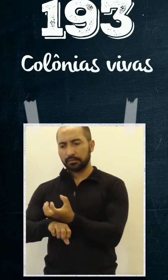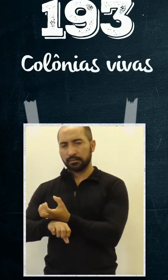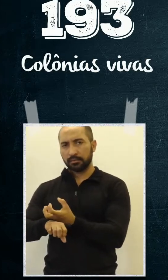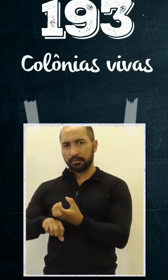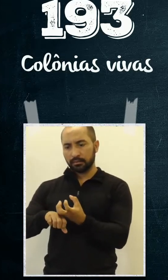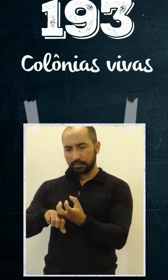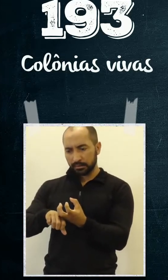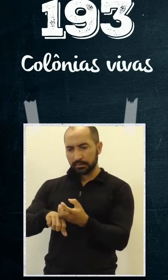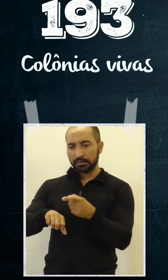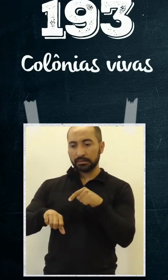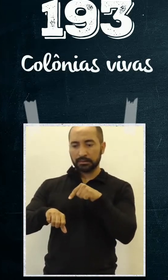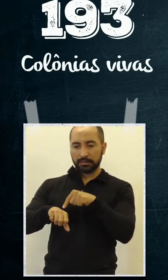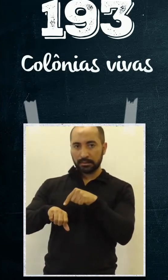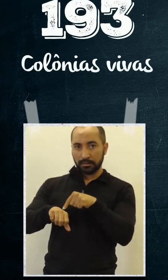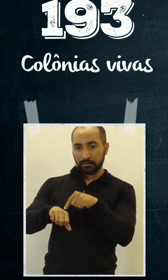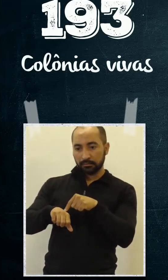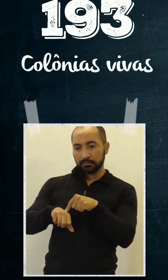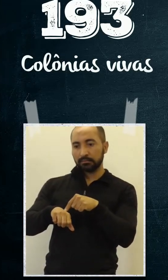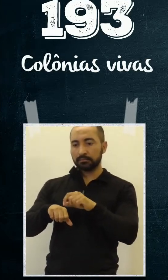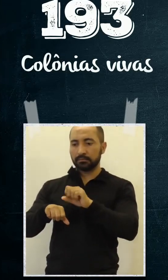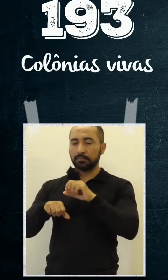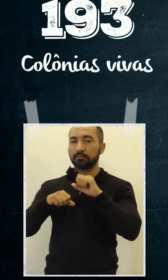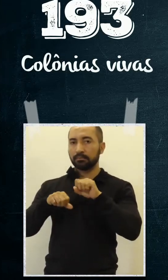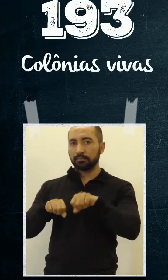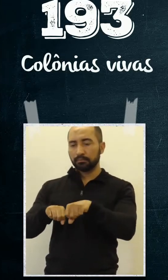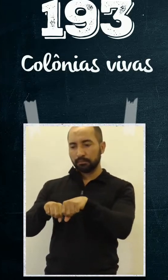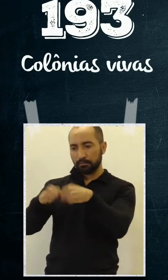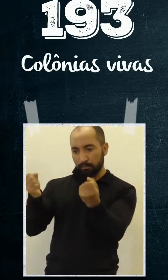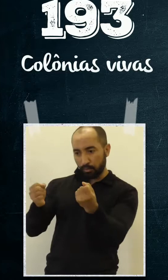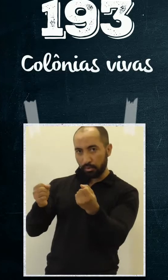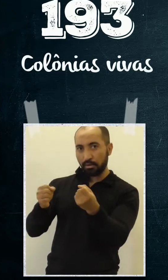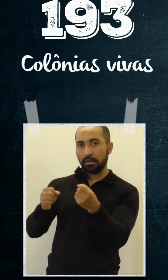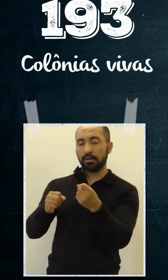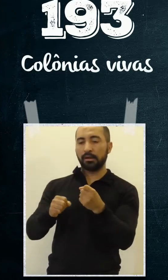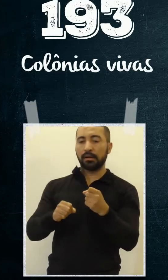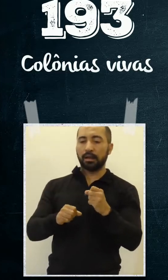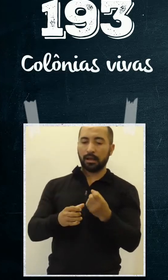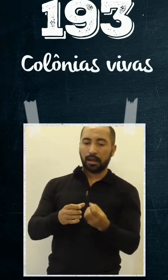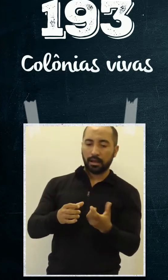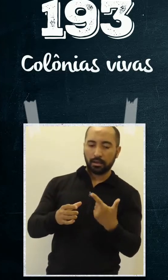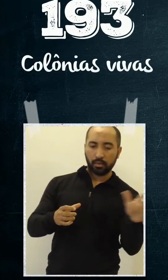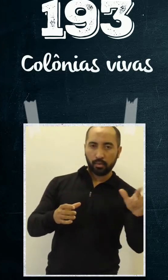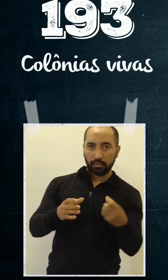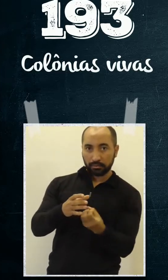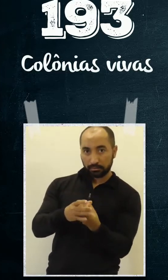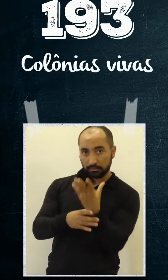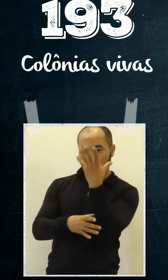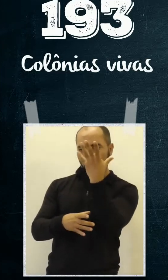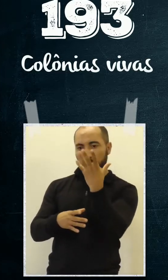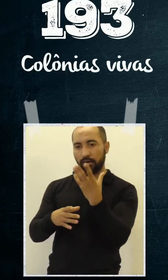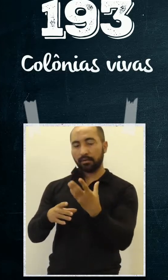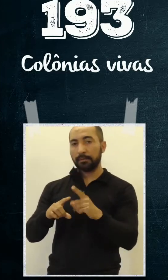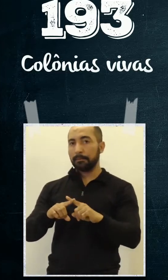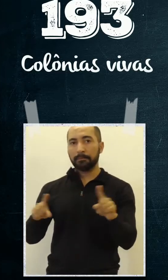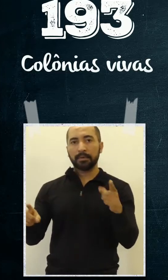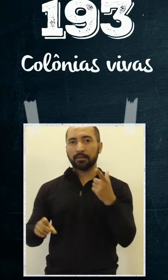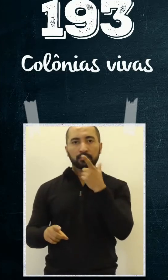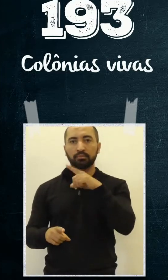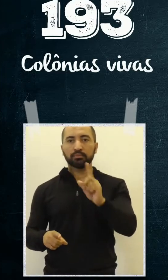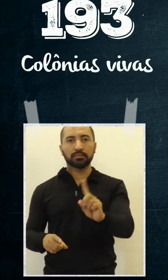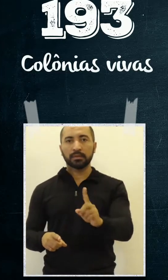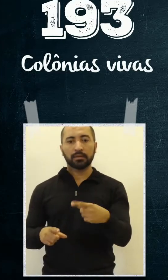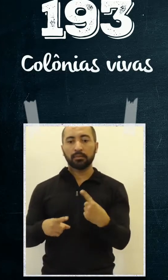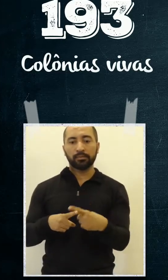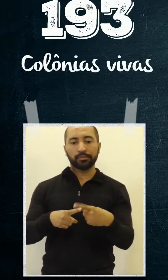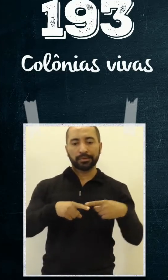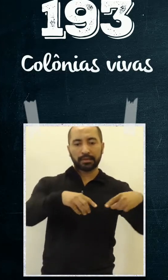para o assentamento de novas espécies. Porém, essa função não se cumpre atualmente em detrimento da alta sedimentação. A granulometria e a